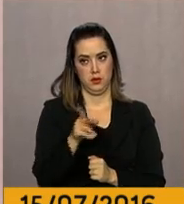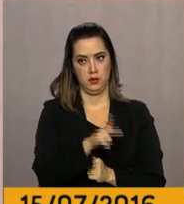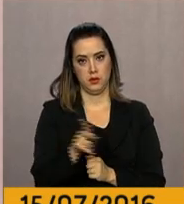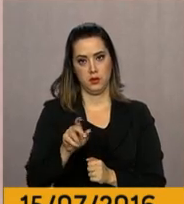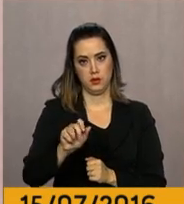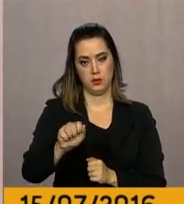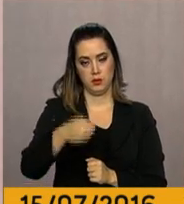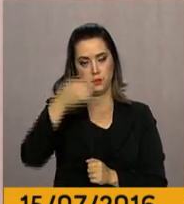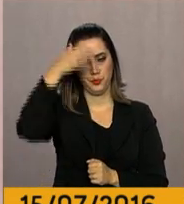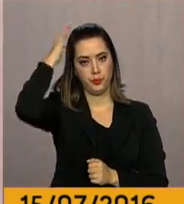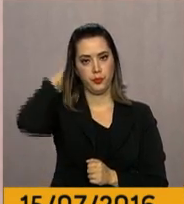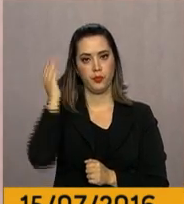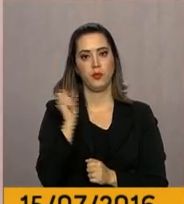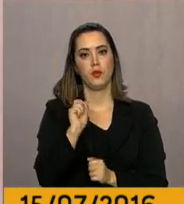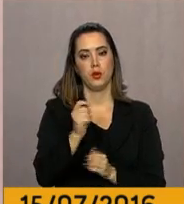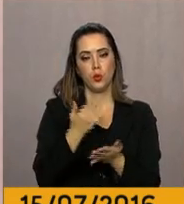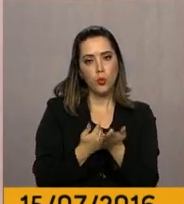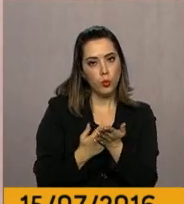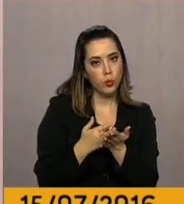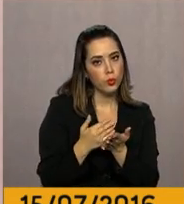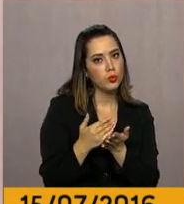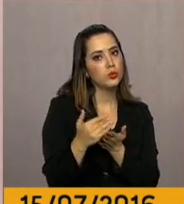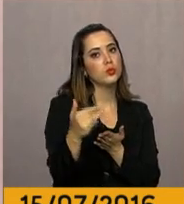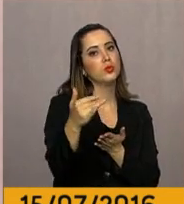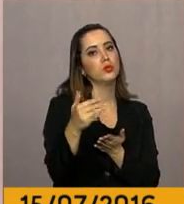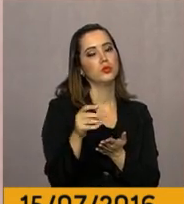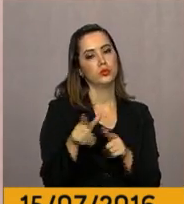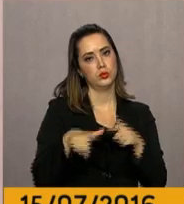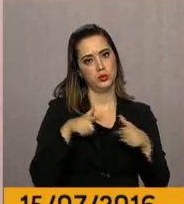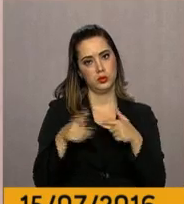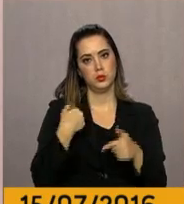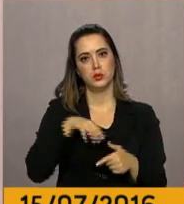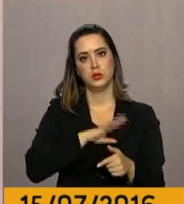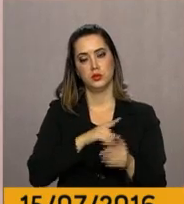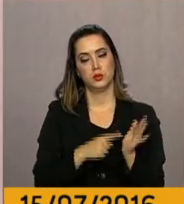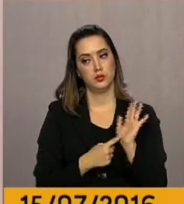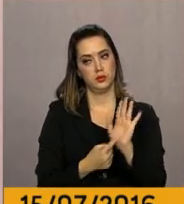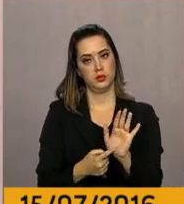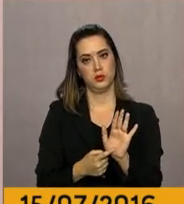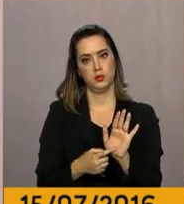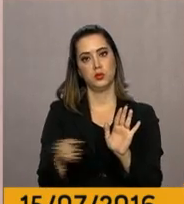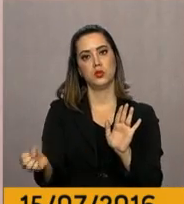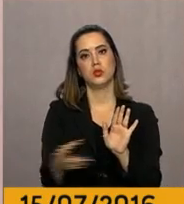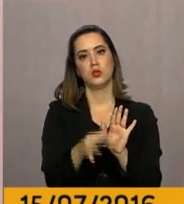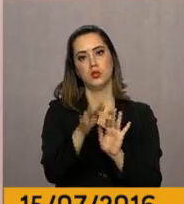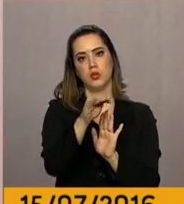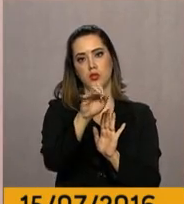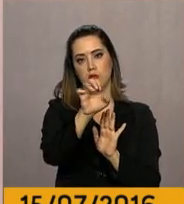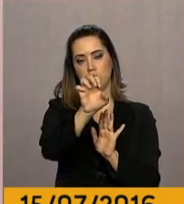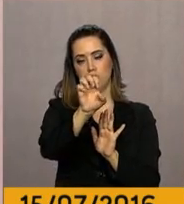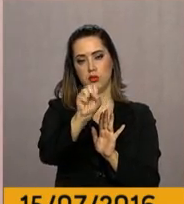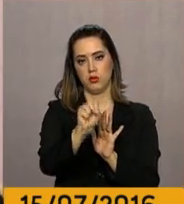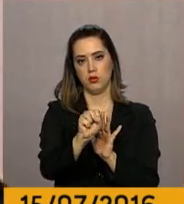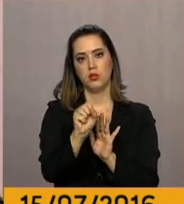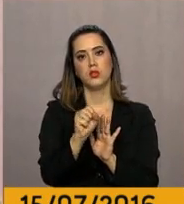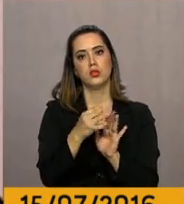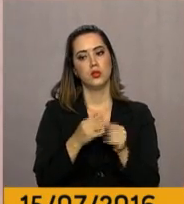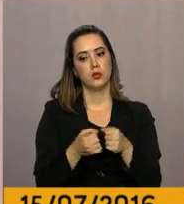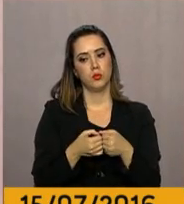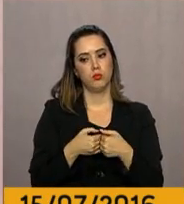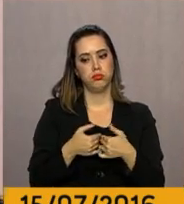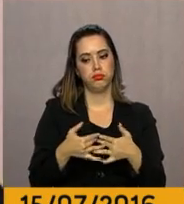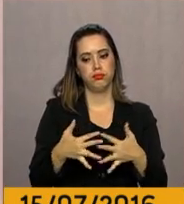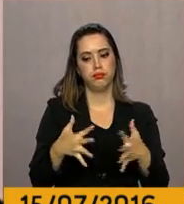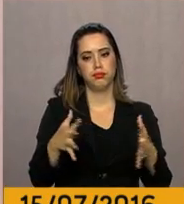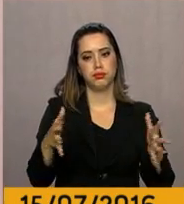pelo Senado da República, esse novo FIES, que ampliará, inclusive, a oferta de